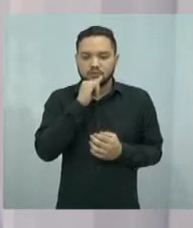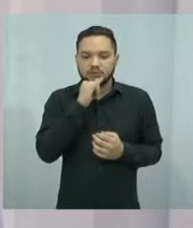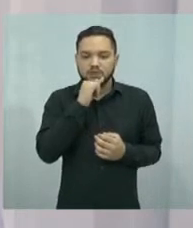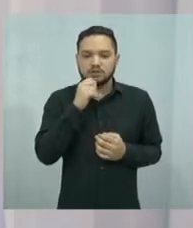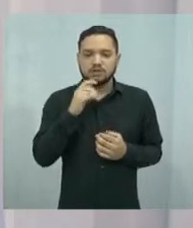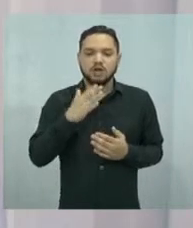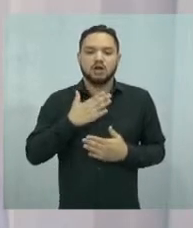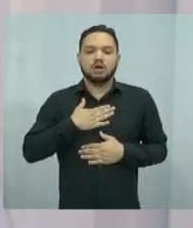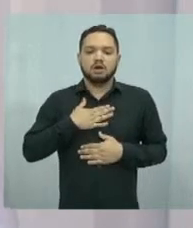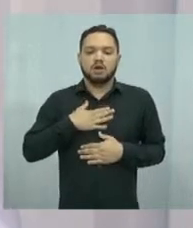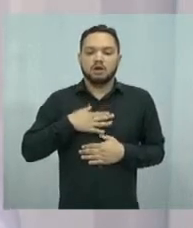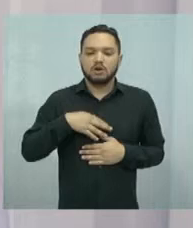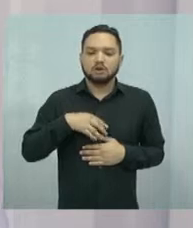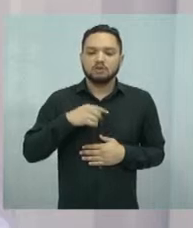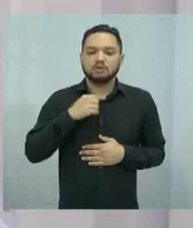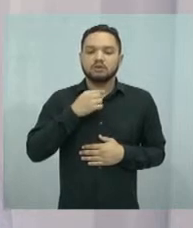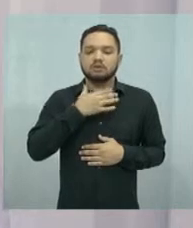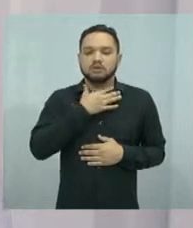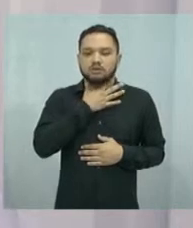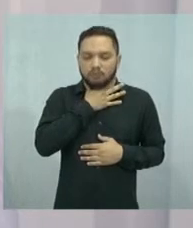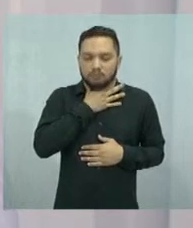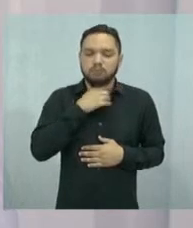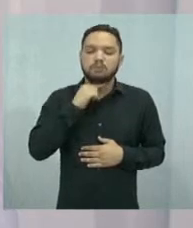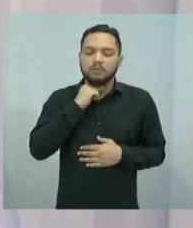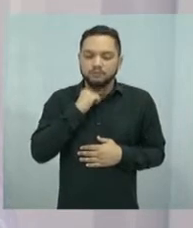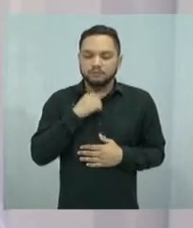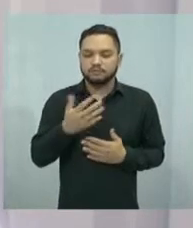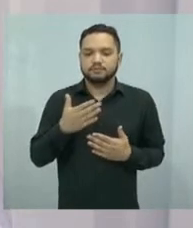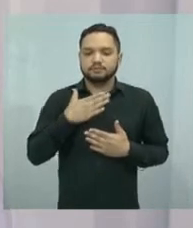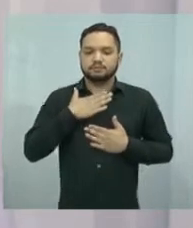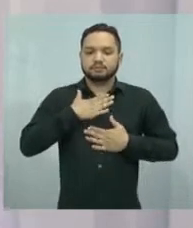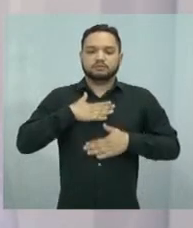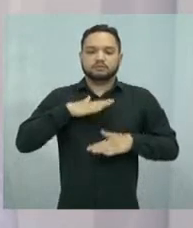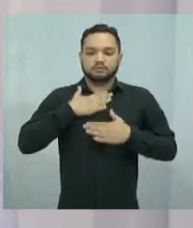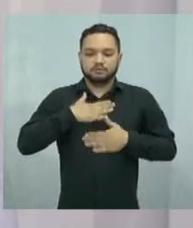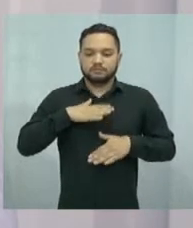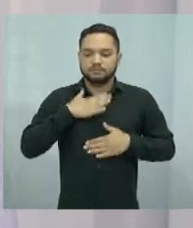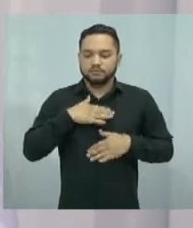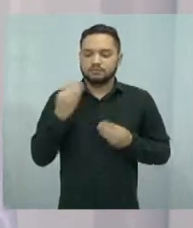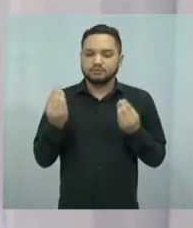fala popular, você fazer ali uma operação